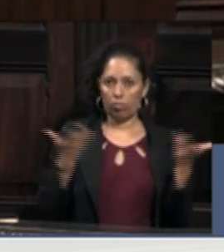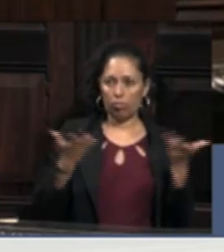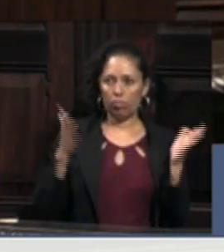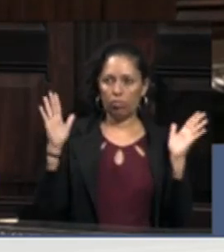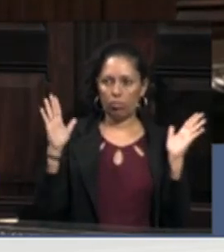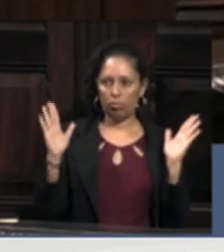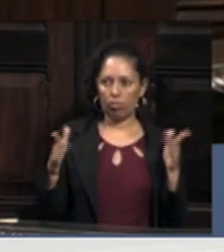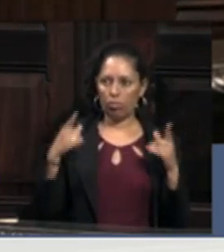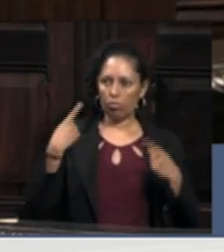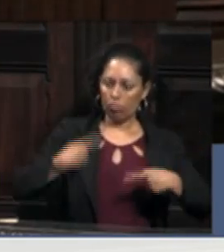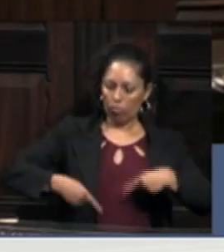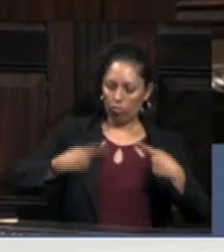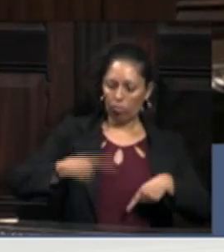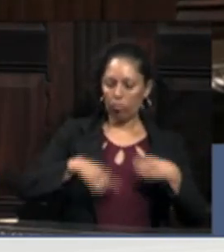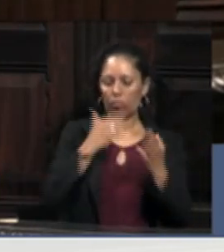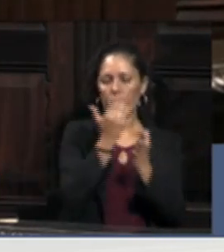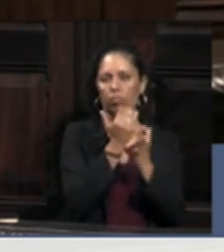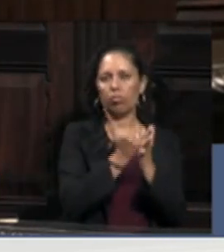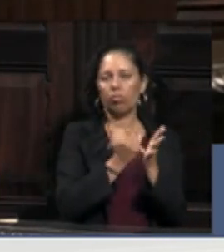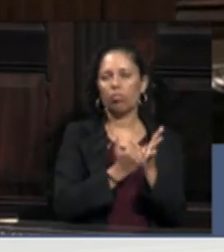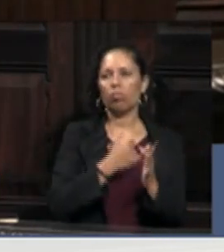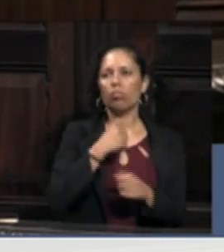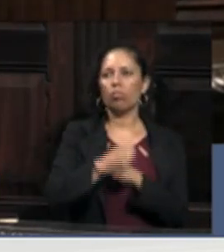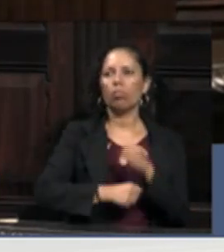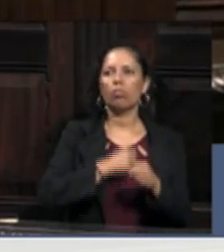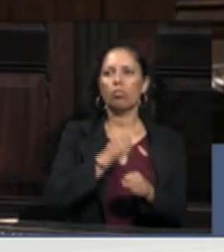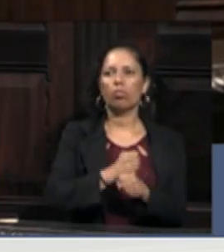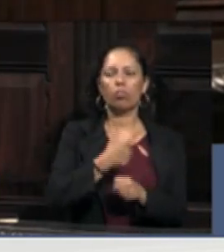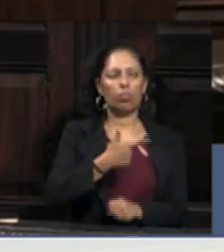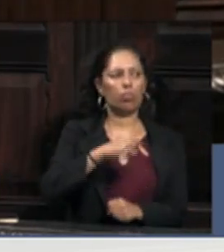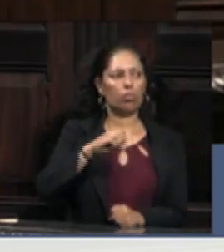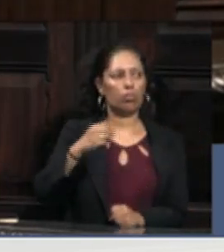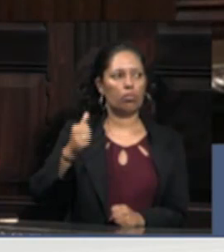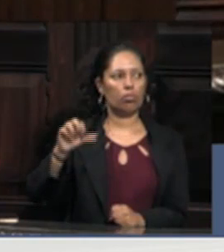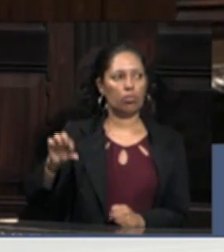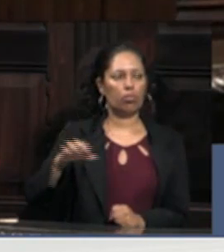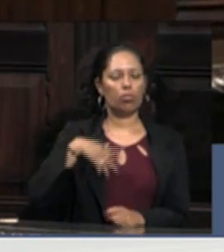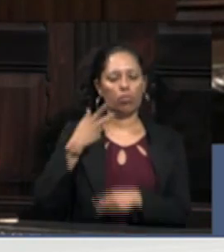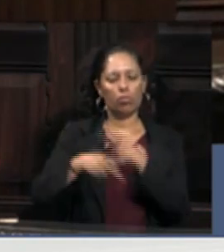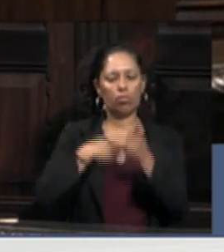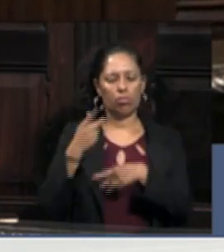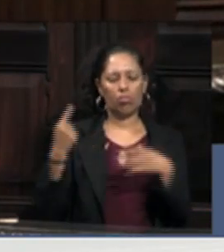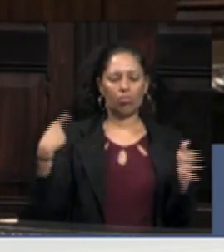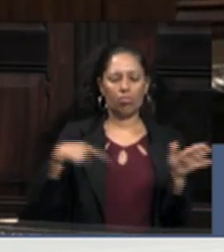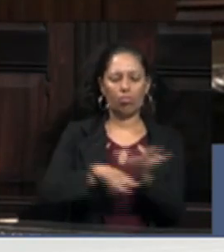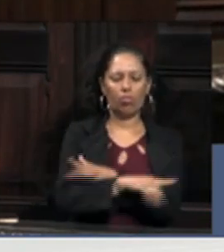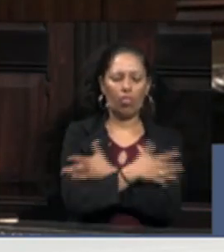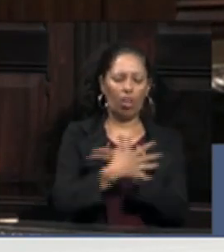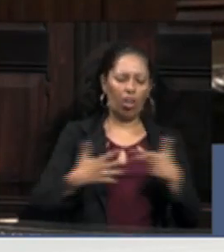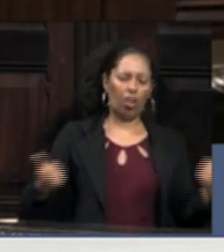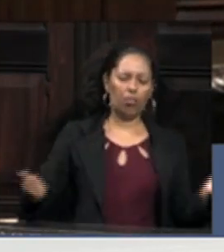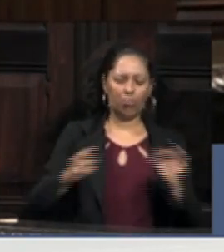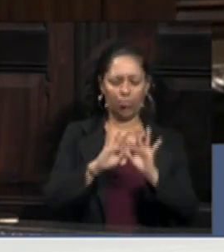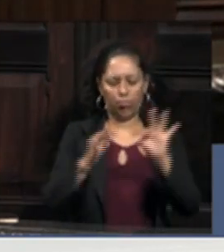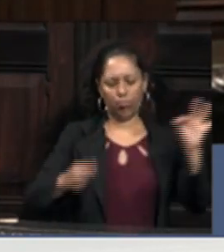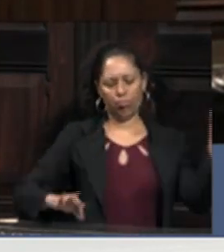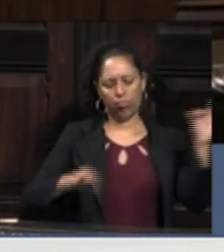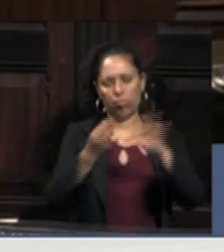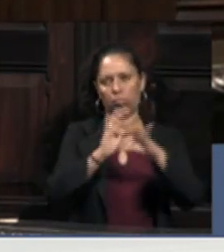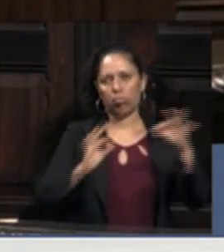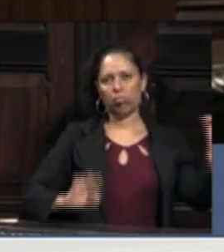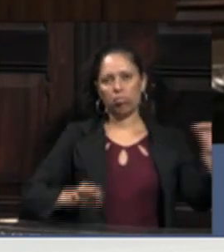discussão sobre o orçamento, estava tentado a aprofundá-la, porque várias questões acabam sendo,